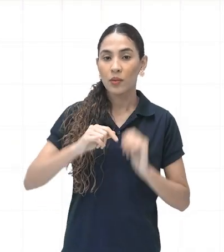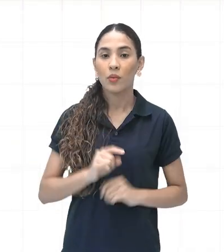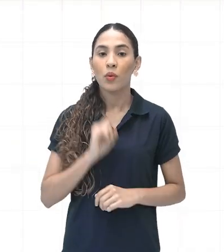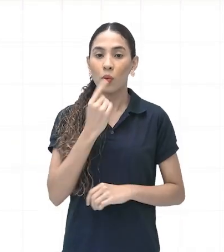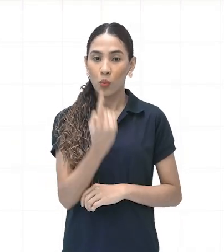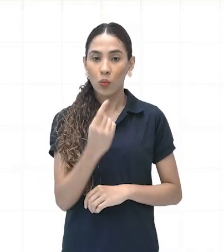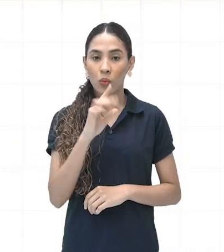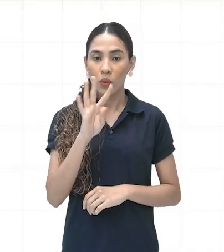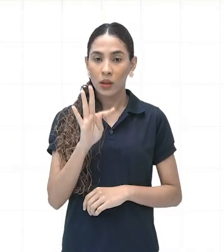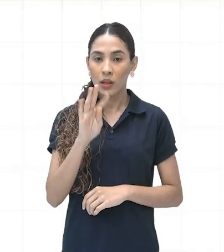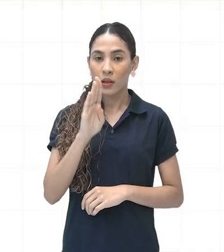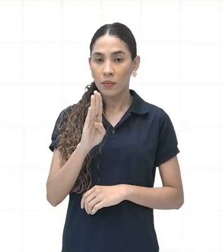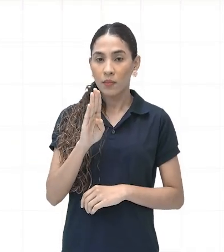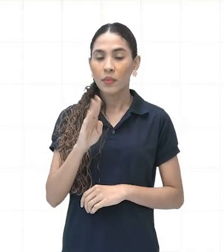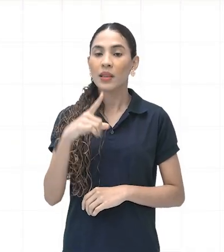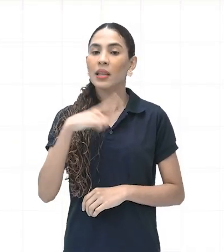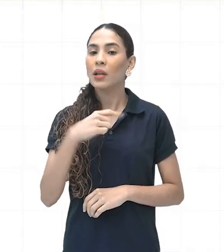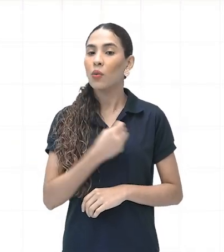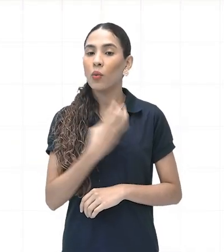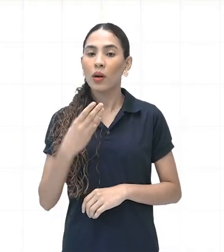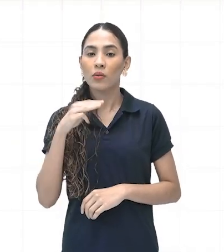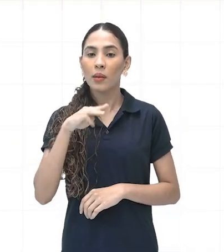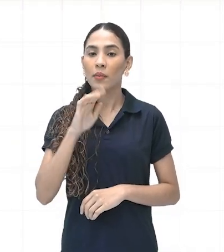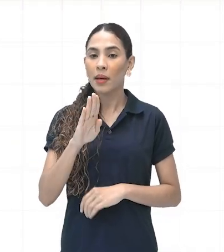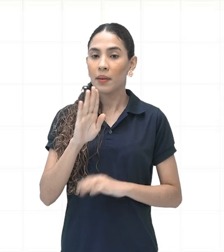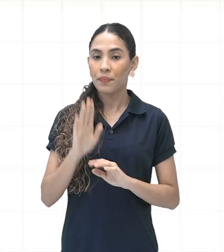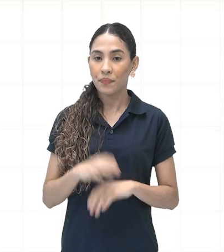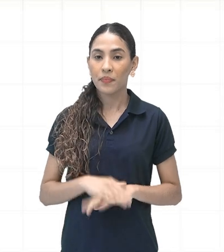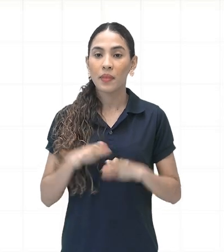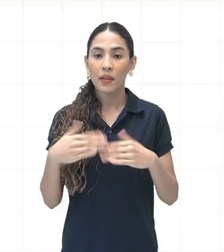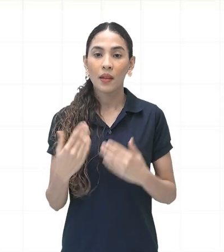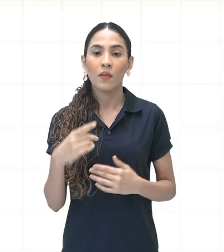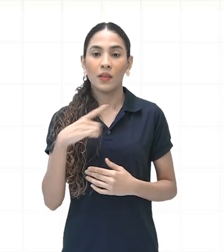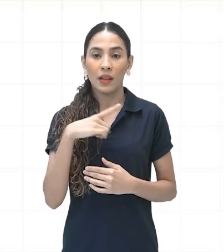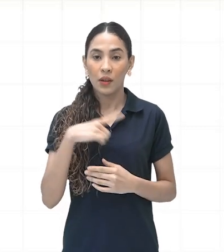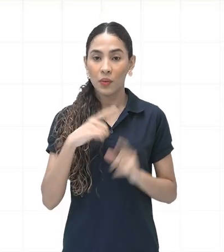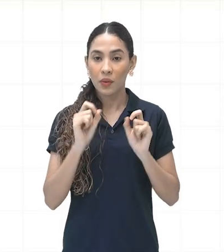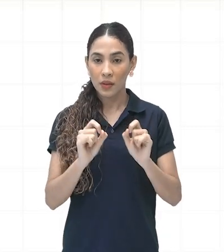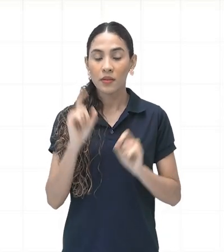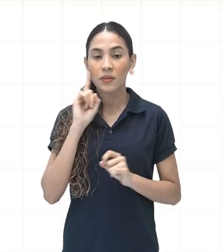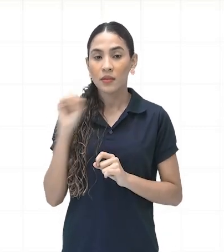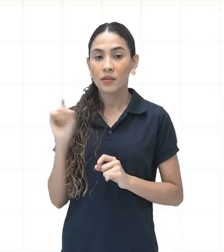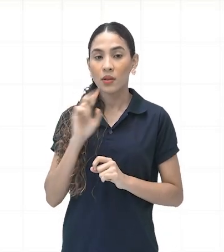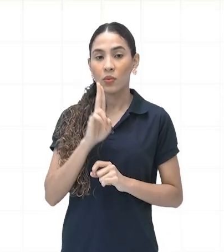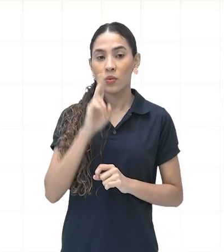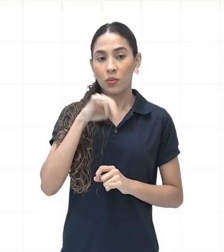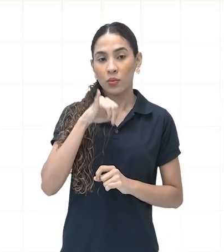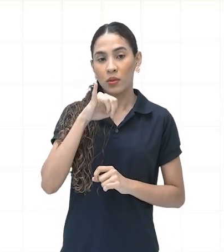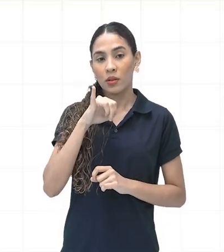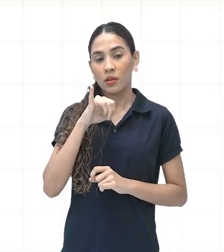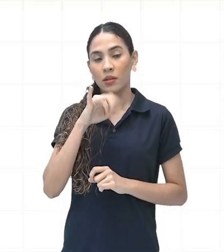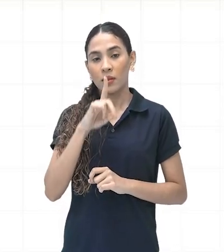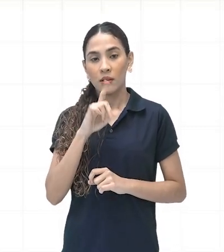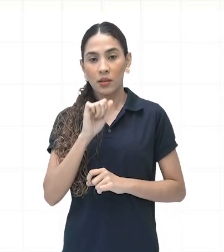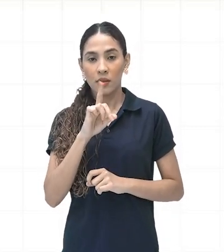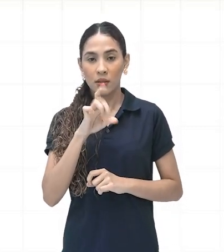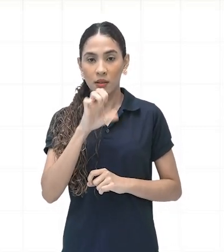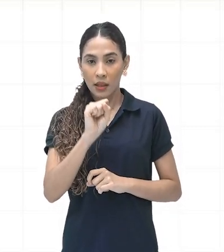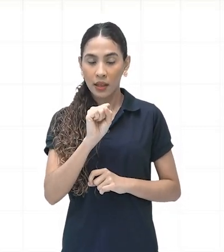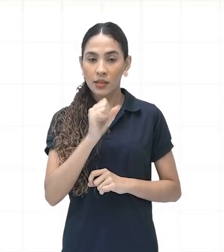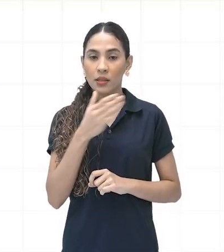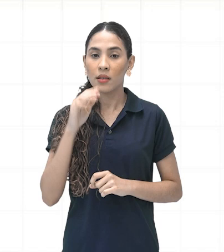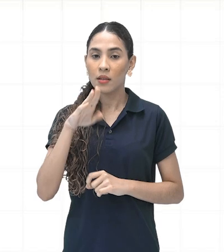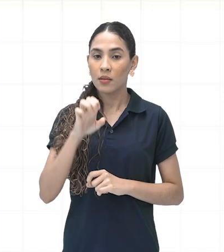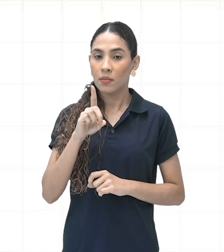1 terabyte possui quantos megabytes? Então, aqui a gente tem a unidade de medida de informática que está